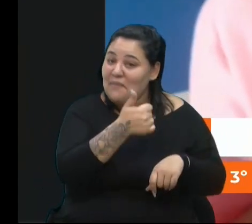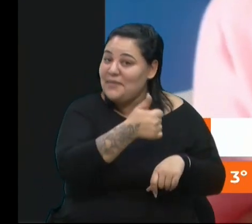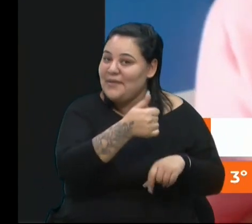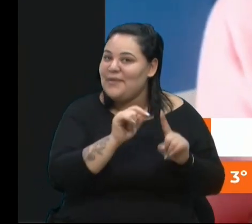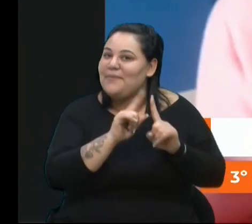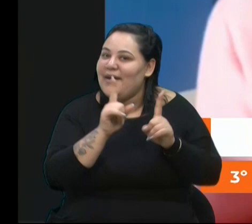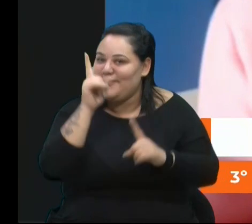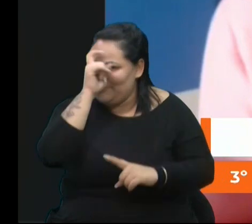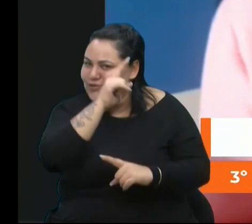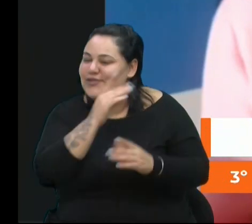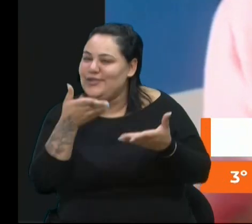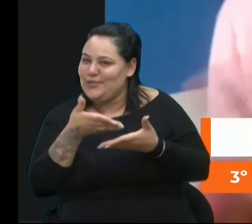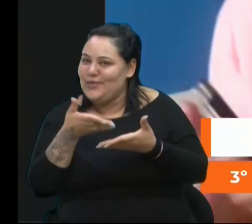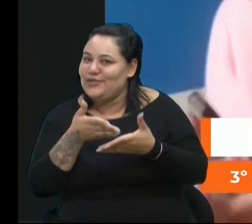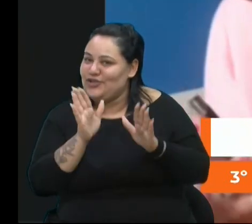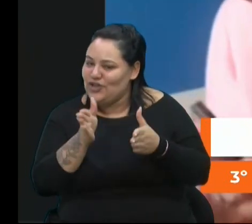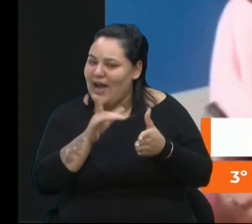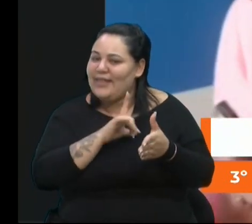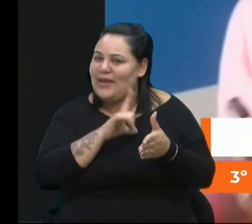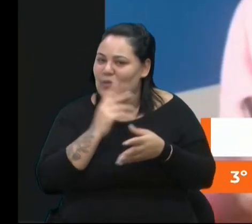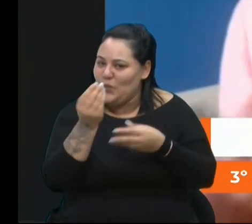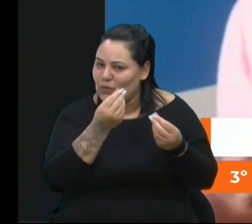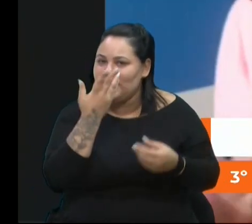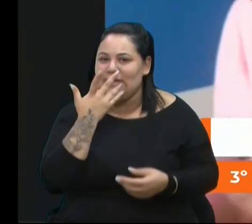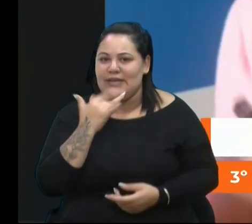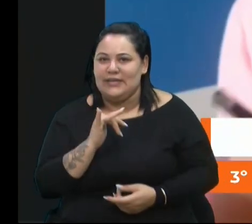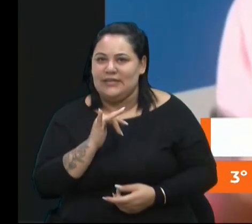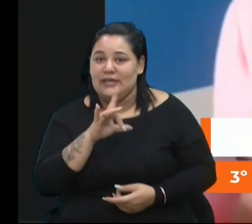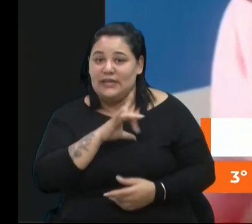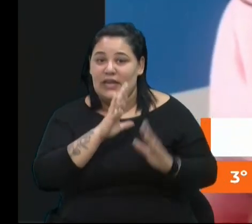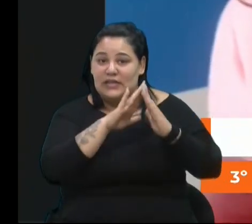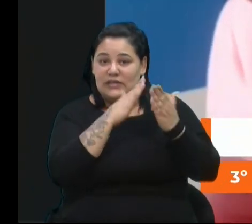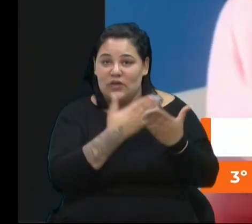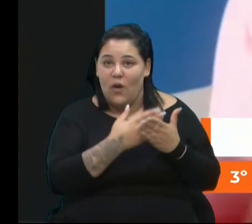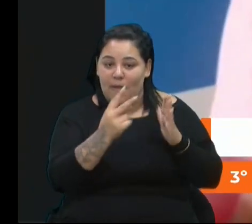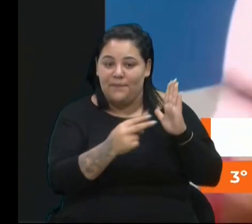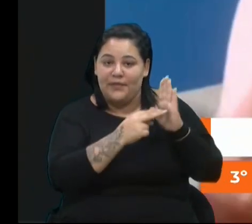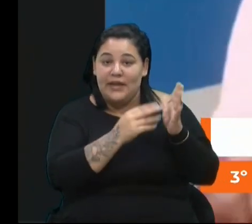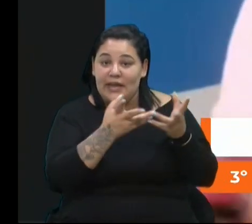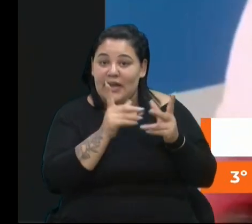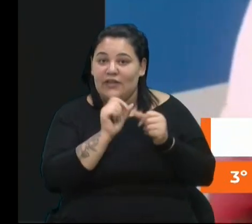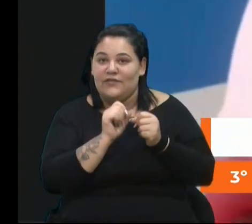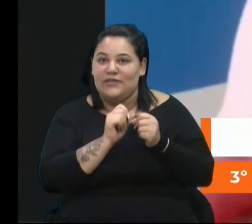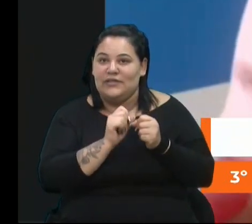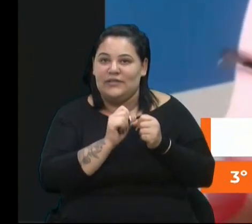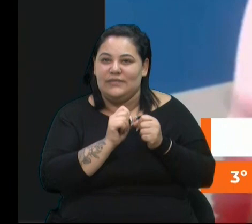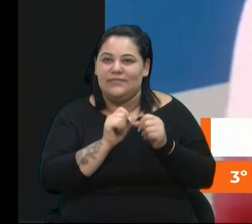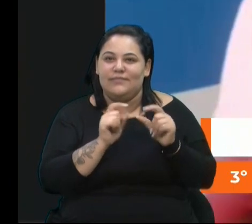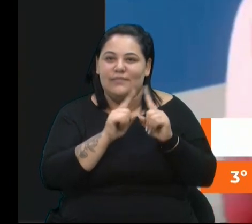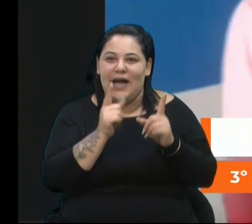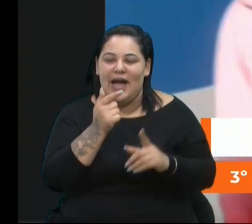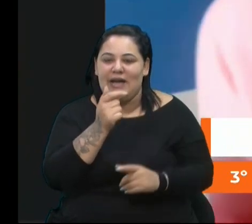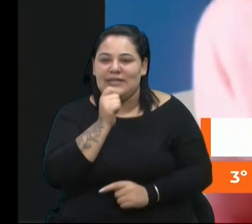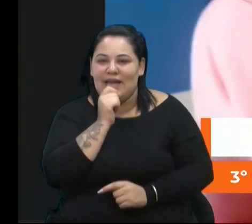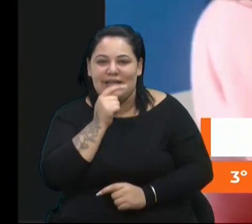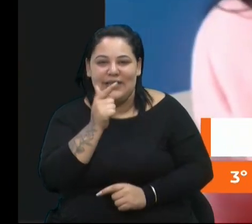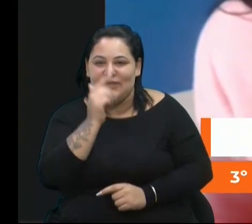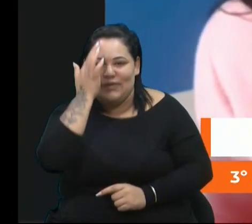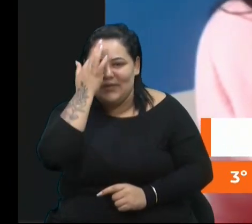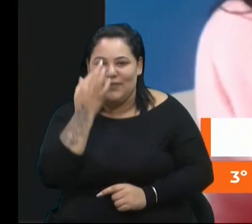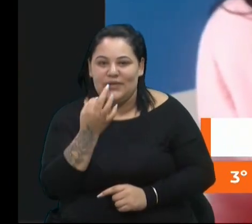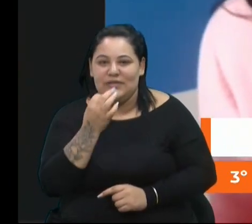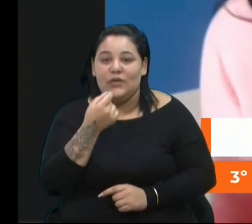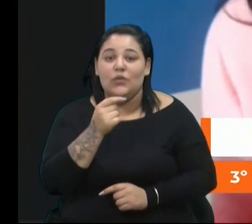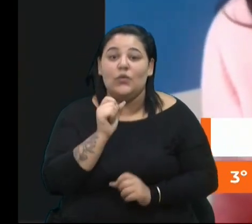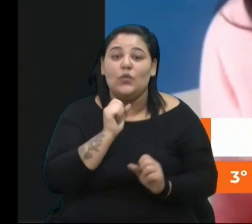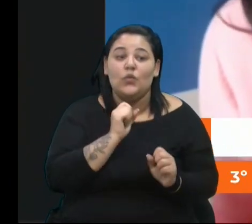tenha sido. E, por outro lado, a gente vê escolas atentas querendo fazer, mas ainda sem o entendimento do que efetivamente